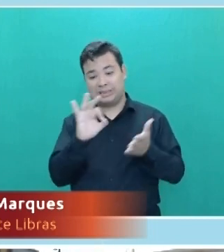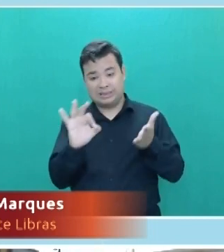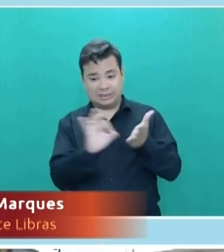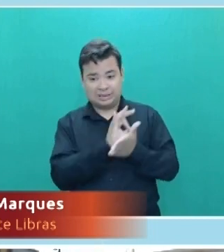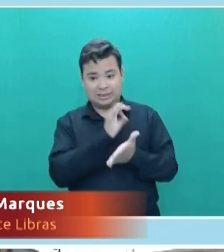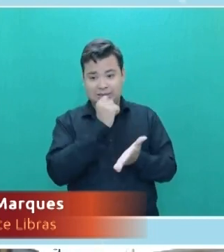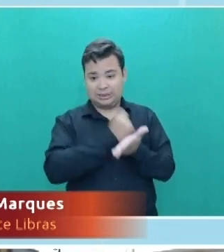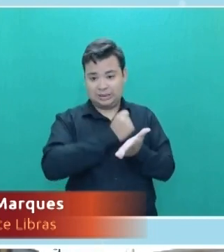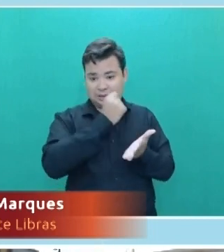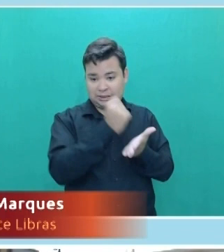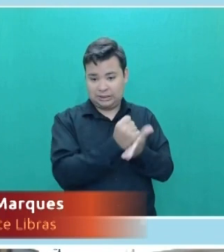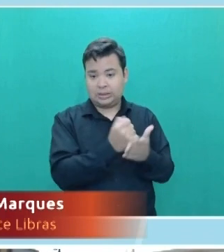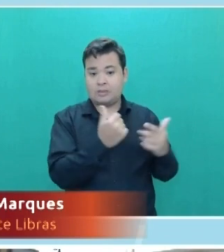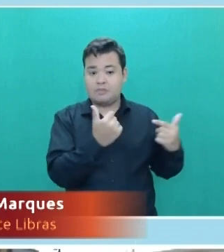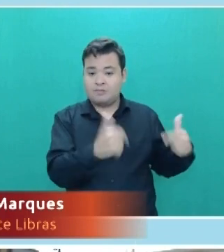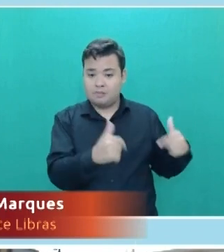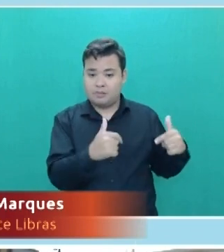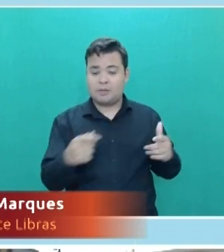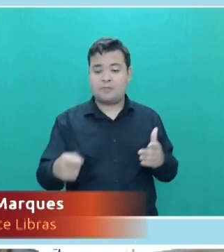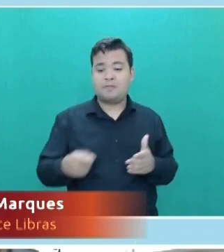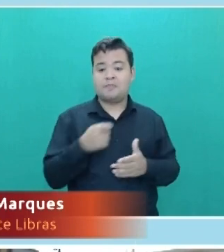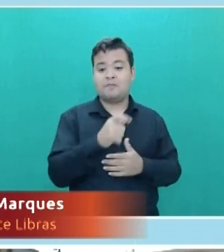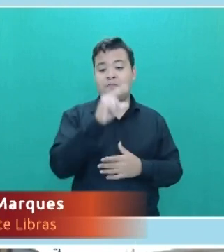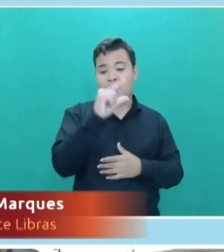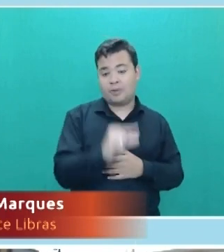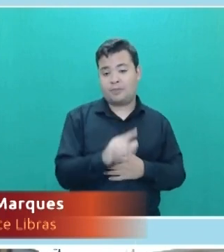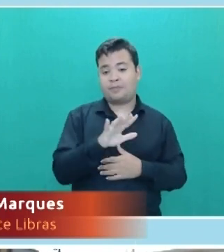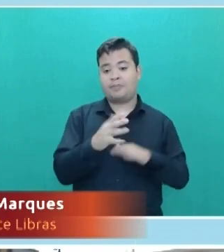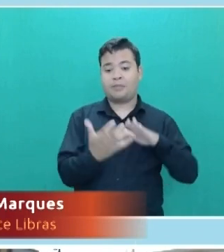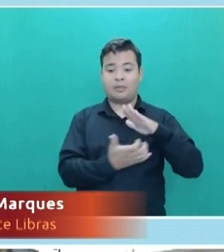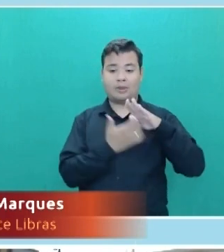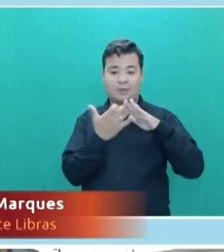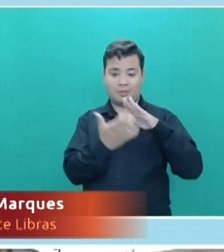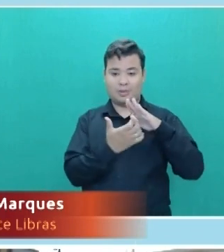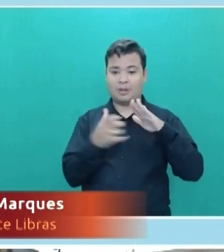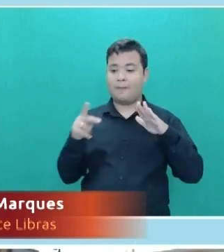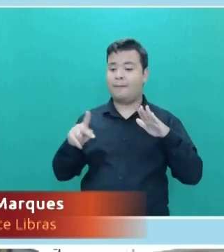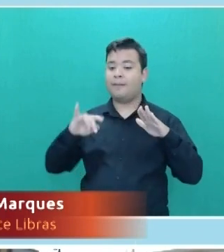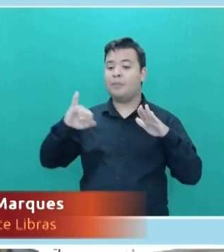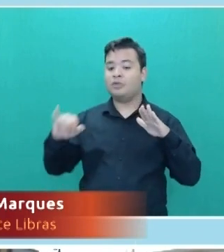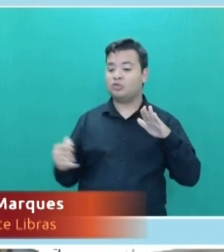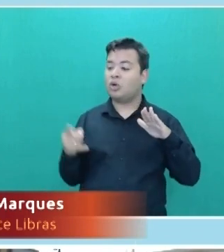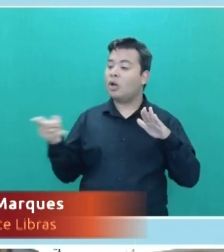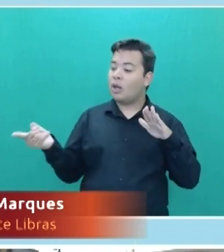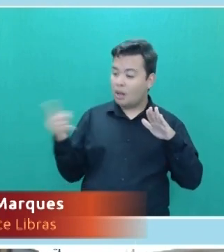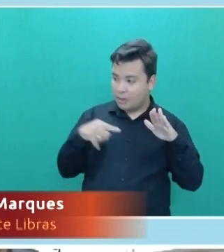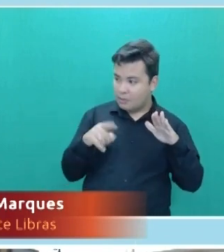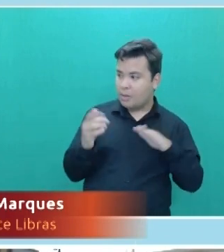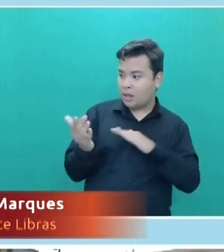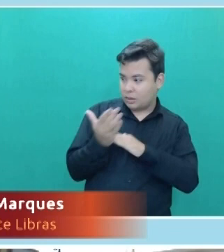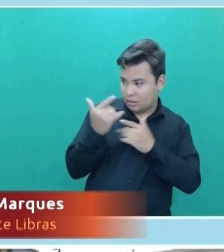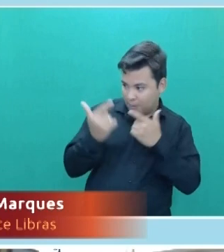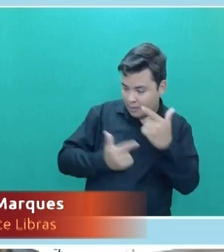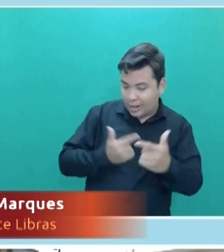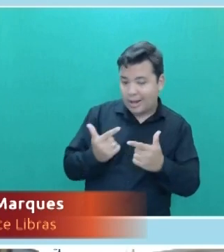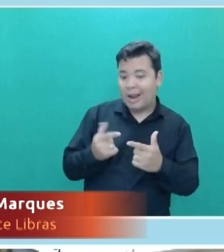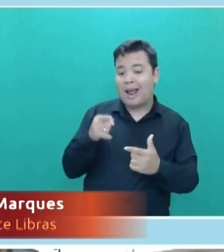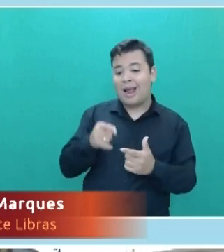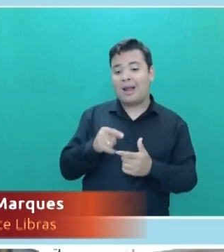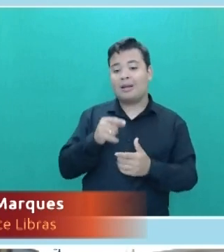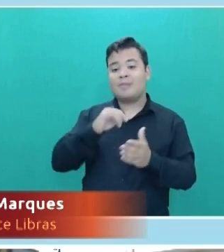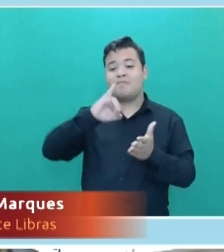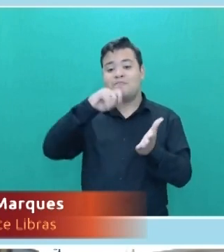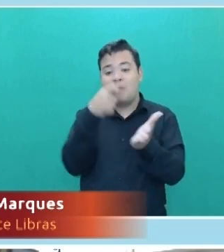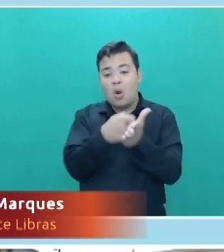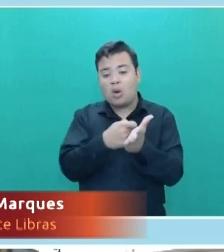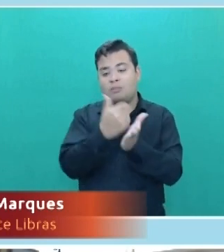como empregado. E o empregador que está sujeito a PJ também, né? Então, tributos que ele vai ter que pagar é menor,